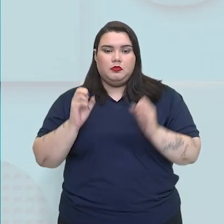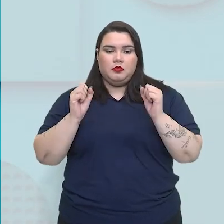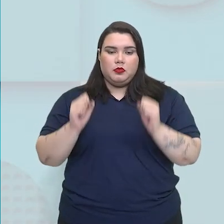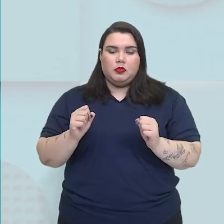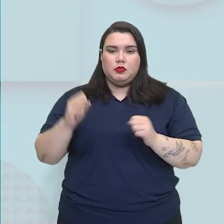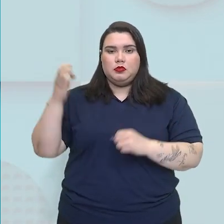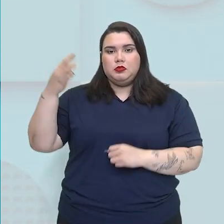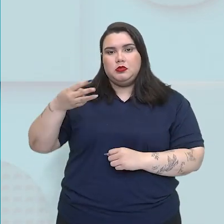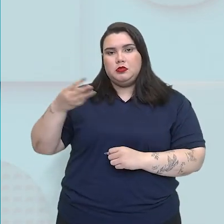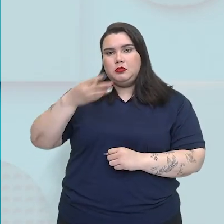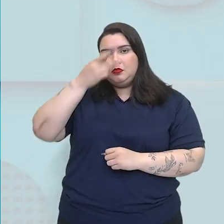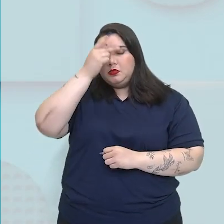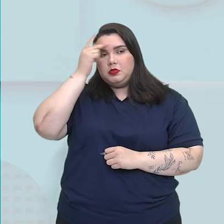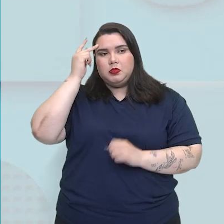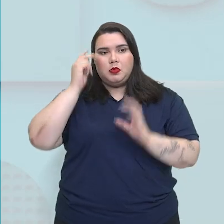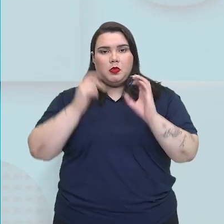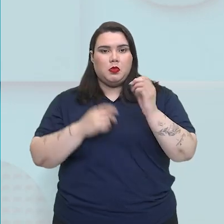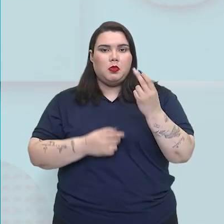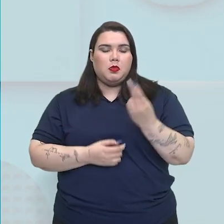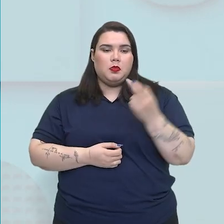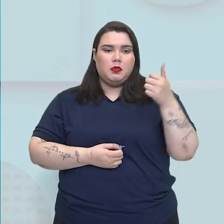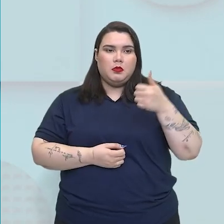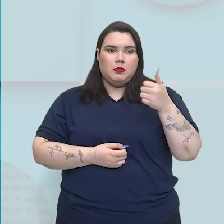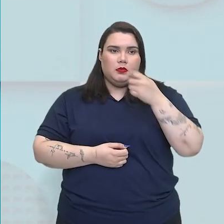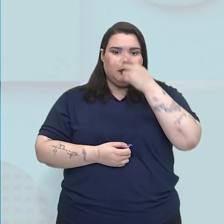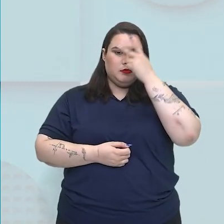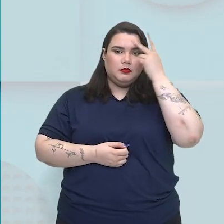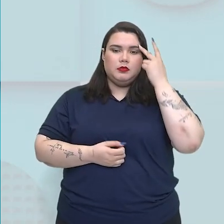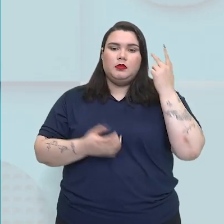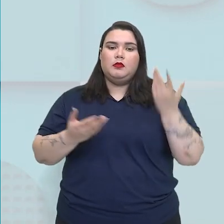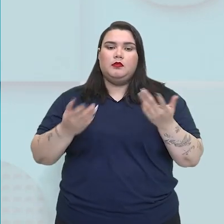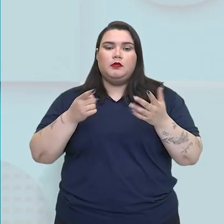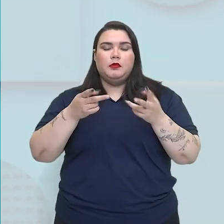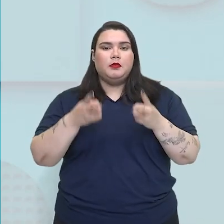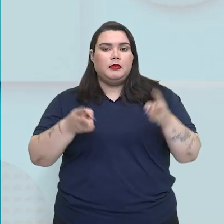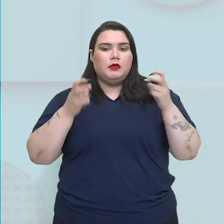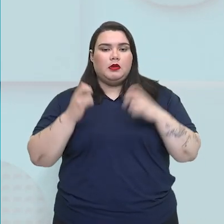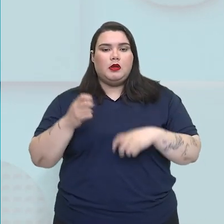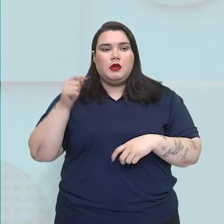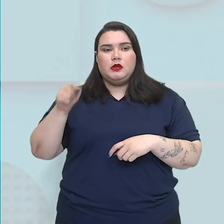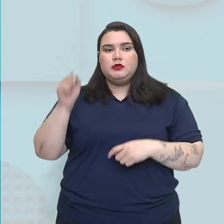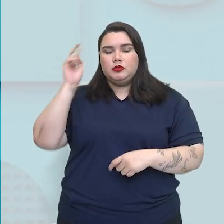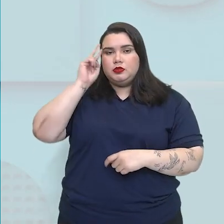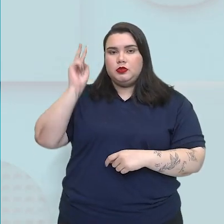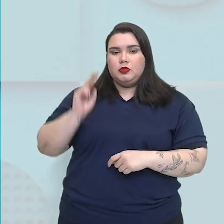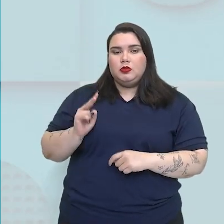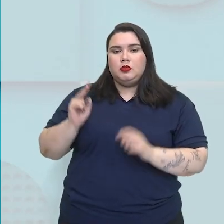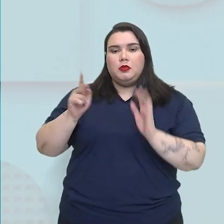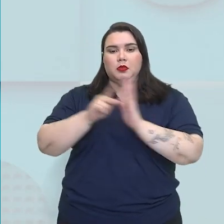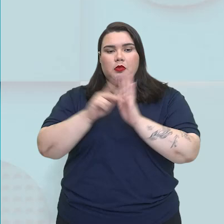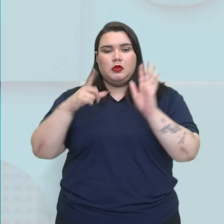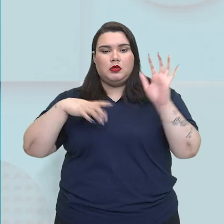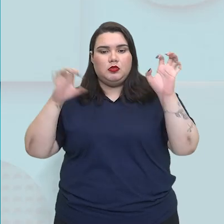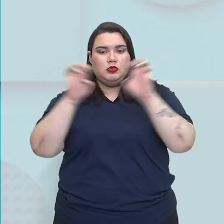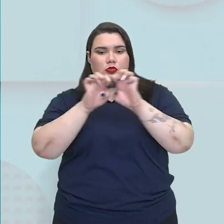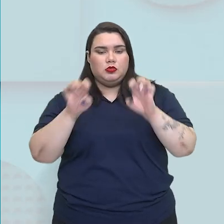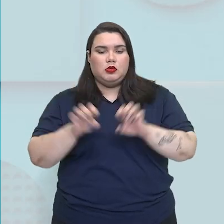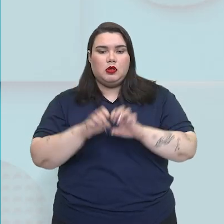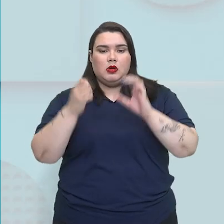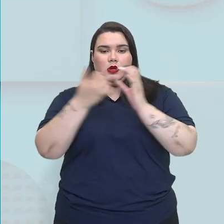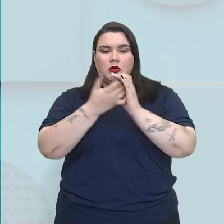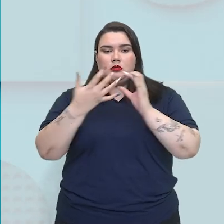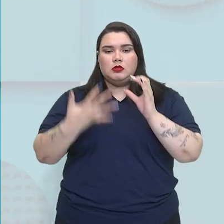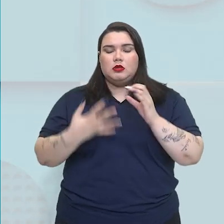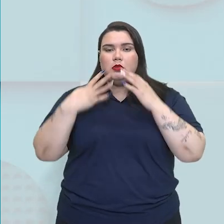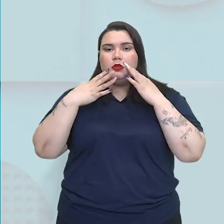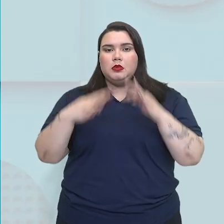ser em terceira pessoa ou em primeira pessoa. E aí vocês observaram, né, que essa fábula ela é estruturada com os elementos